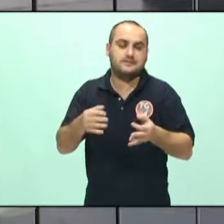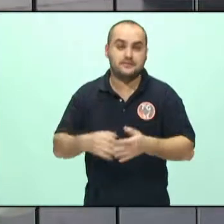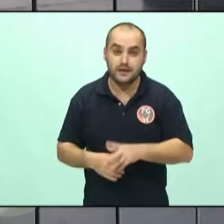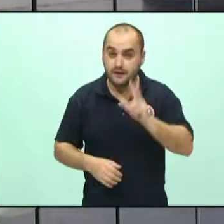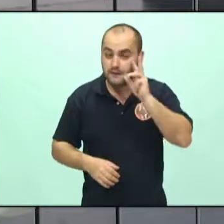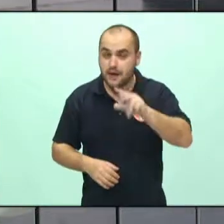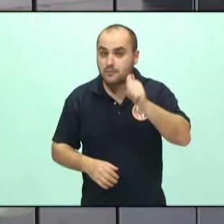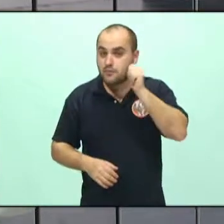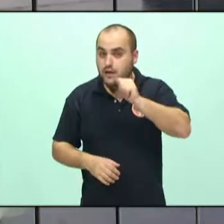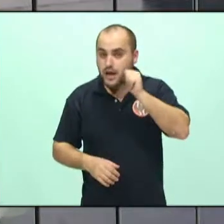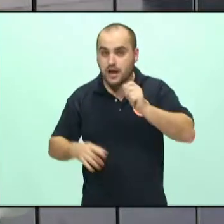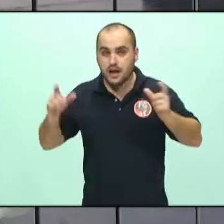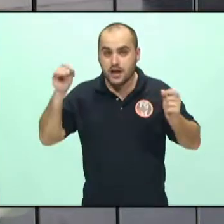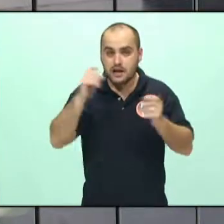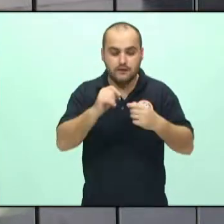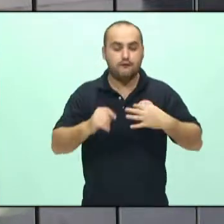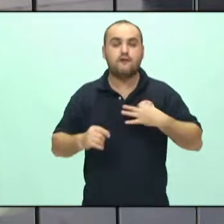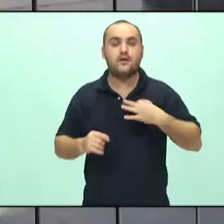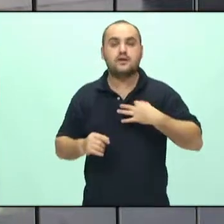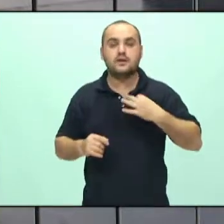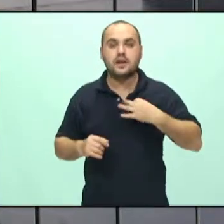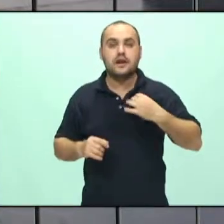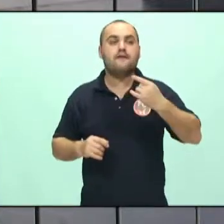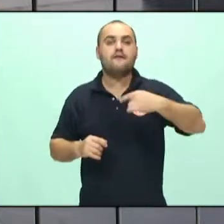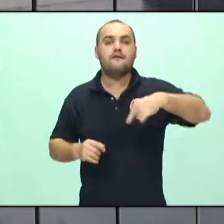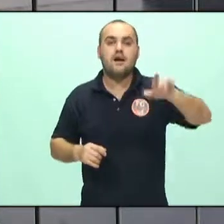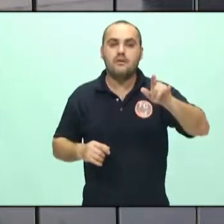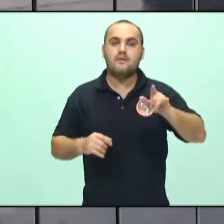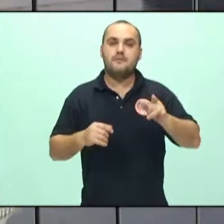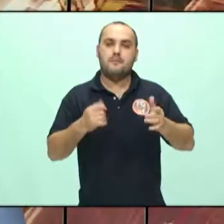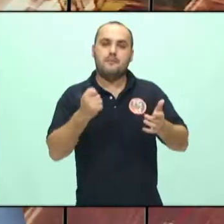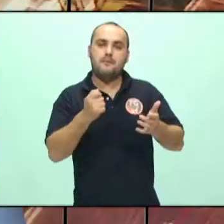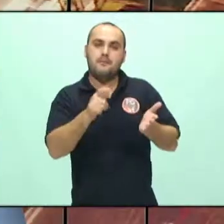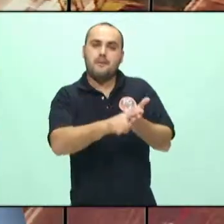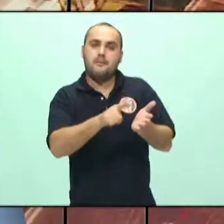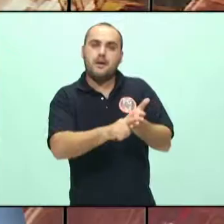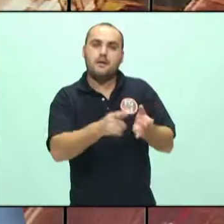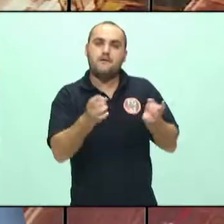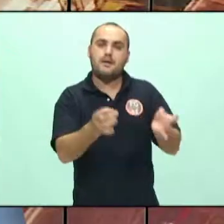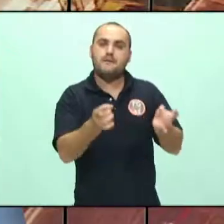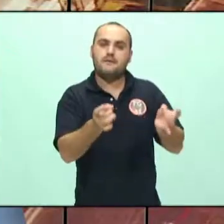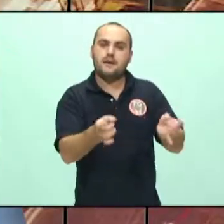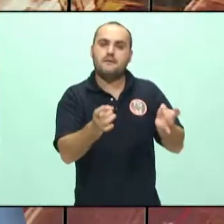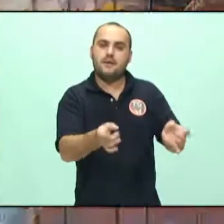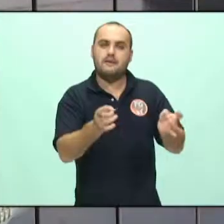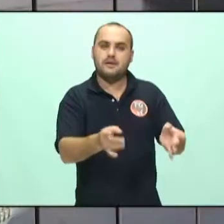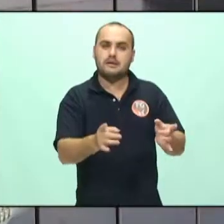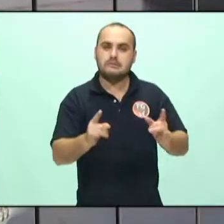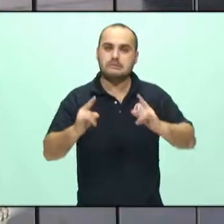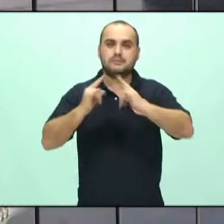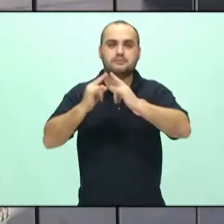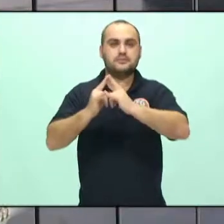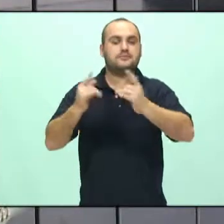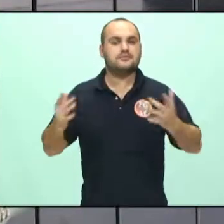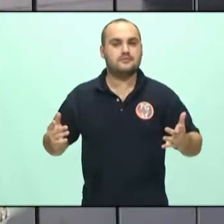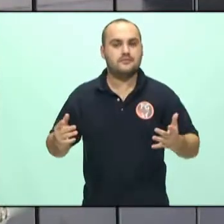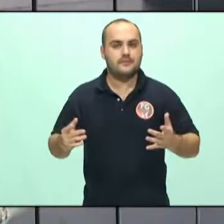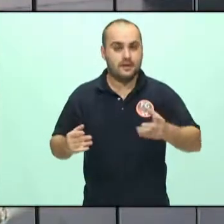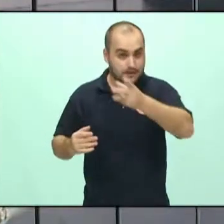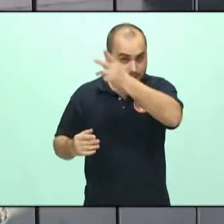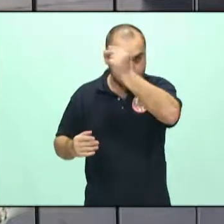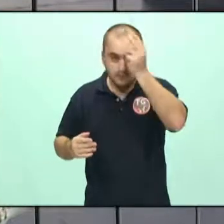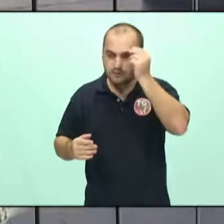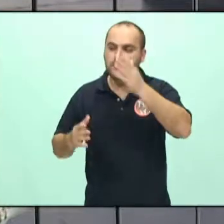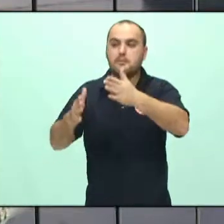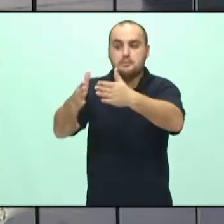são voluntárias, elas vão para lá, ficam vendendo rifinha, coisa para poder manter uma entidade importante dessa, que o próprio Poder Executivo, eu fiz